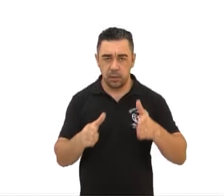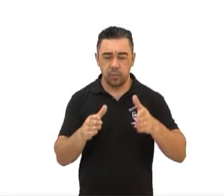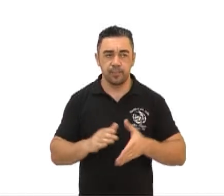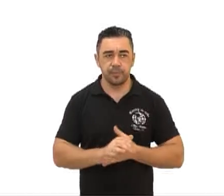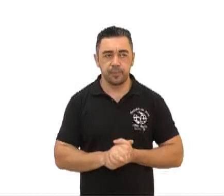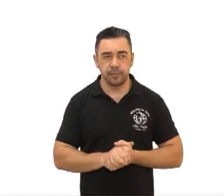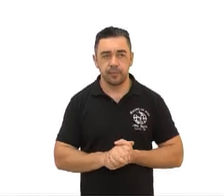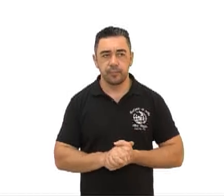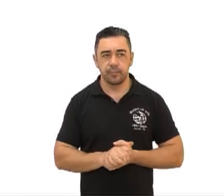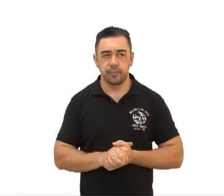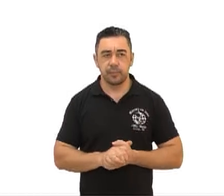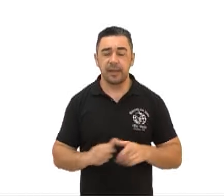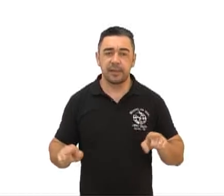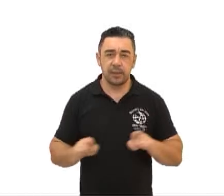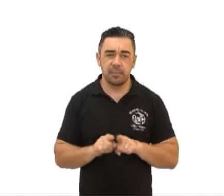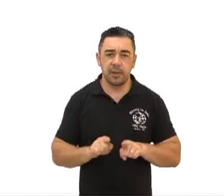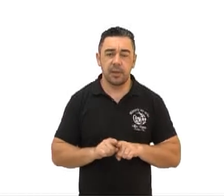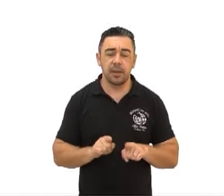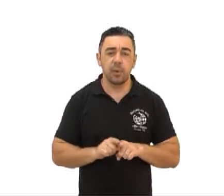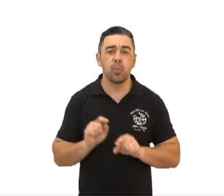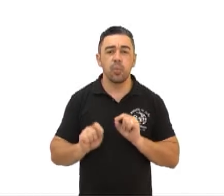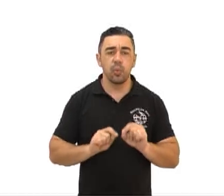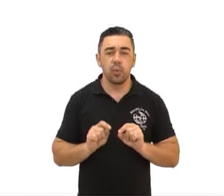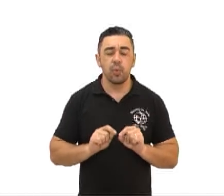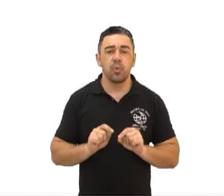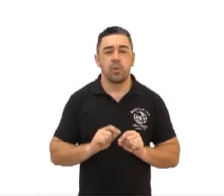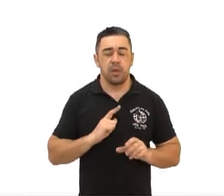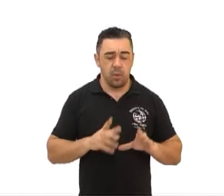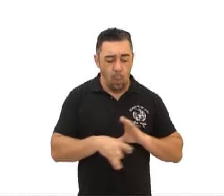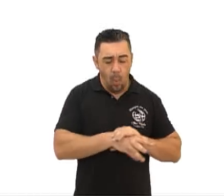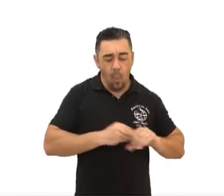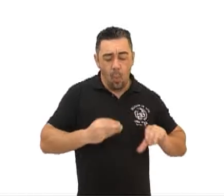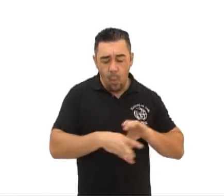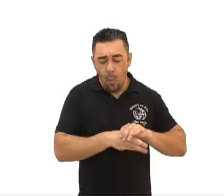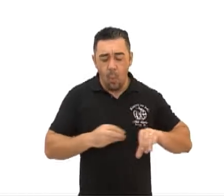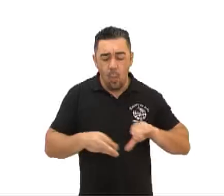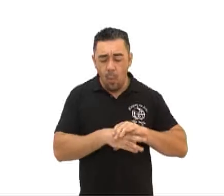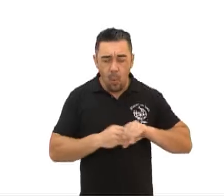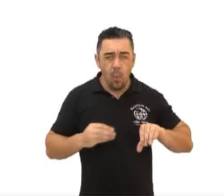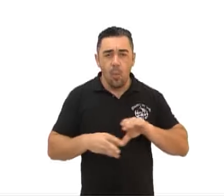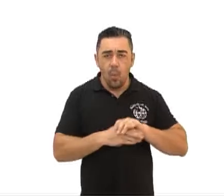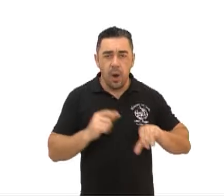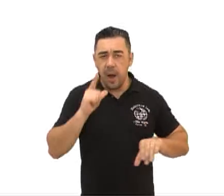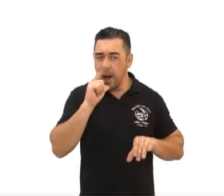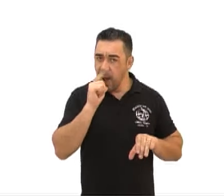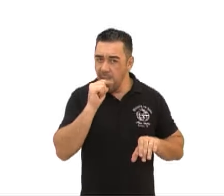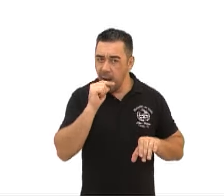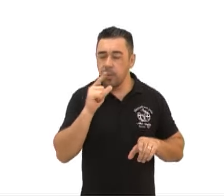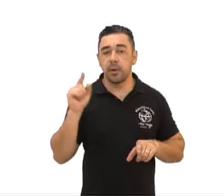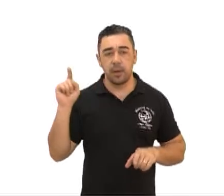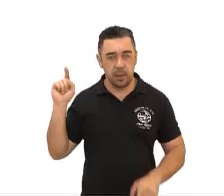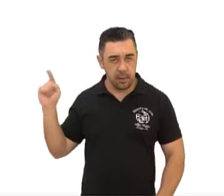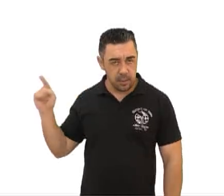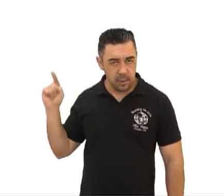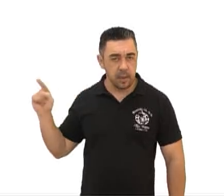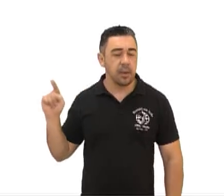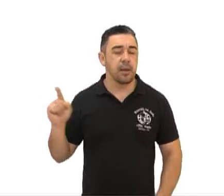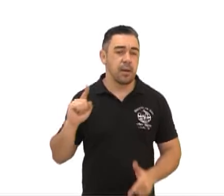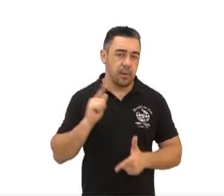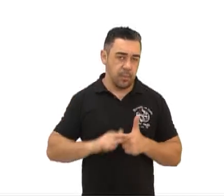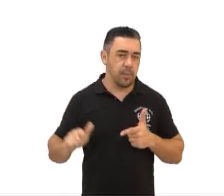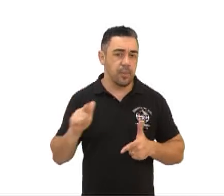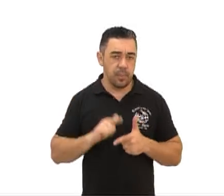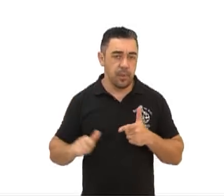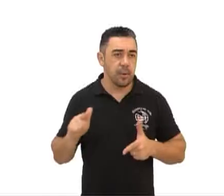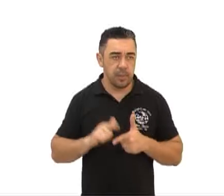Exaustão dos mananciais de água. É outro problema também gerado ali pelo agronegócio. Então,